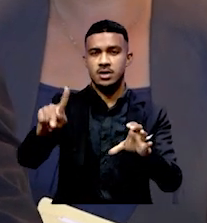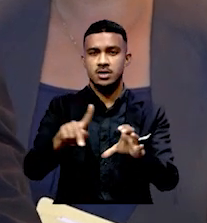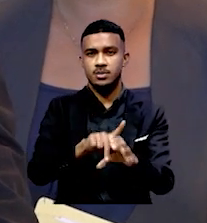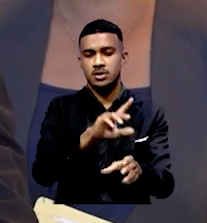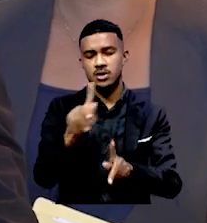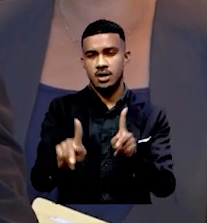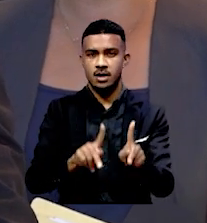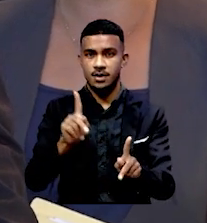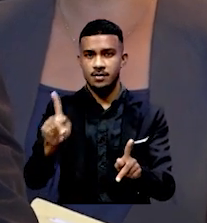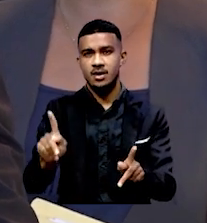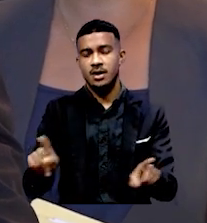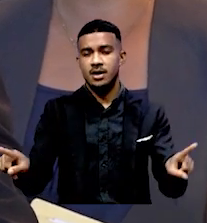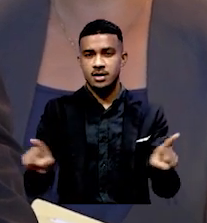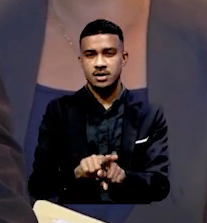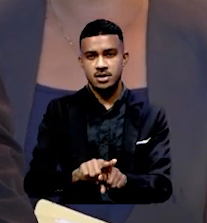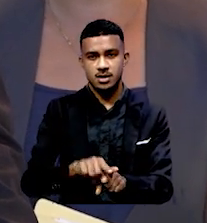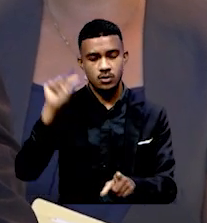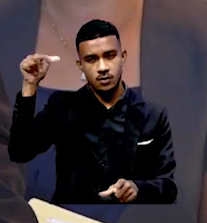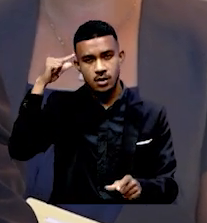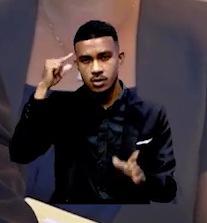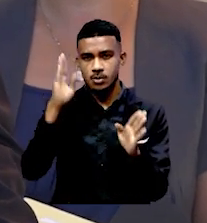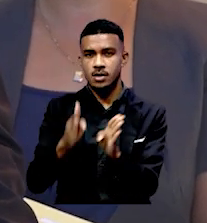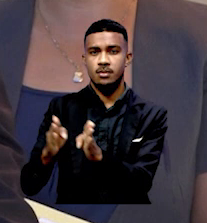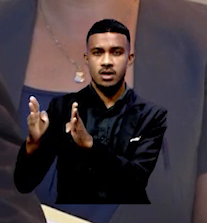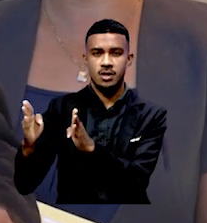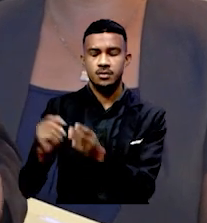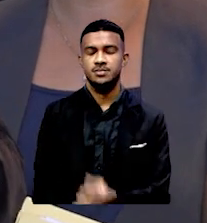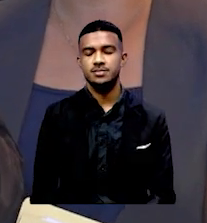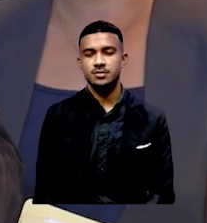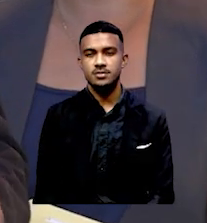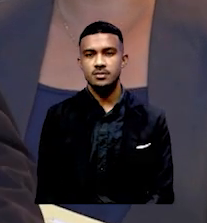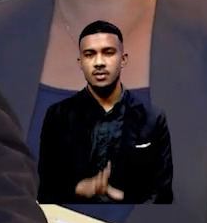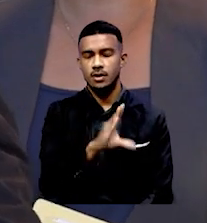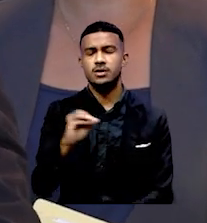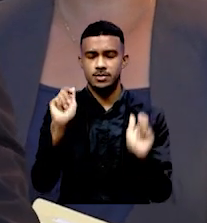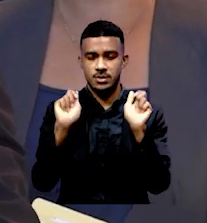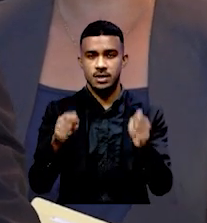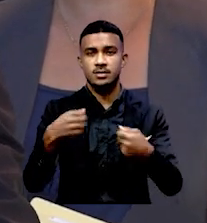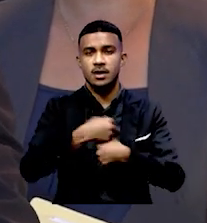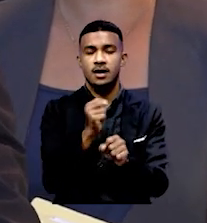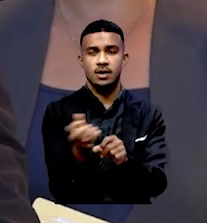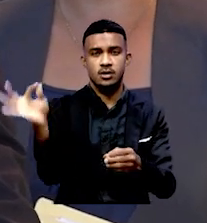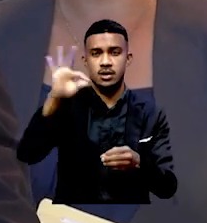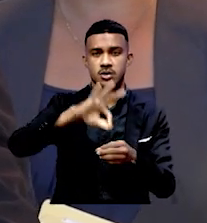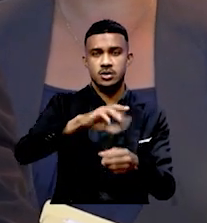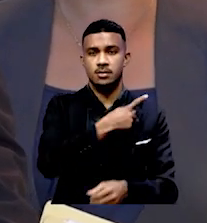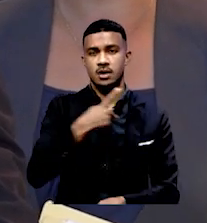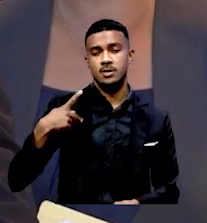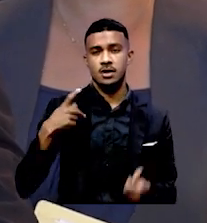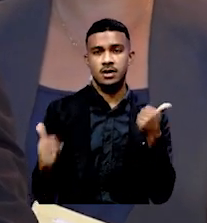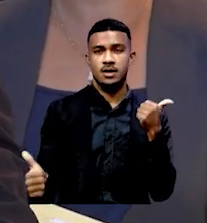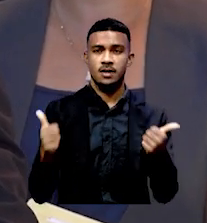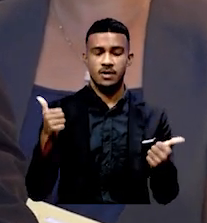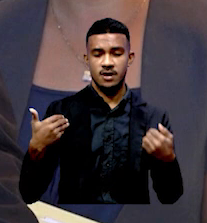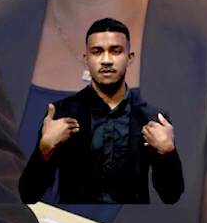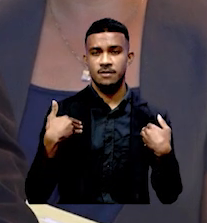população. Portanto, o governo preparado e para a tu realizar a eleição parlamentar, né, como é previsto e